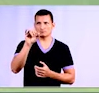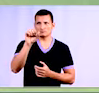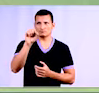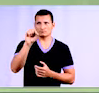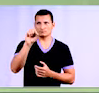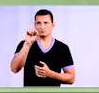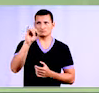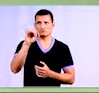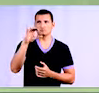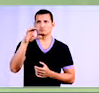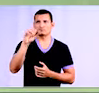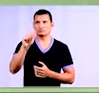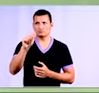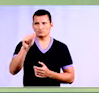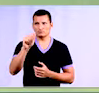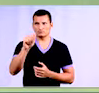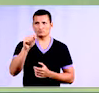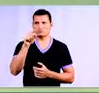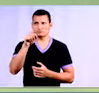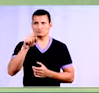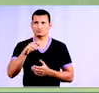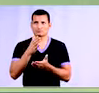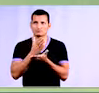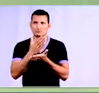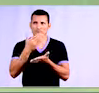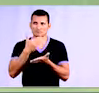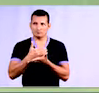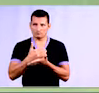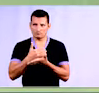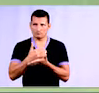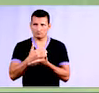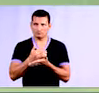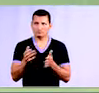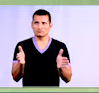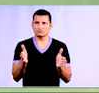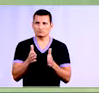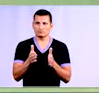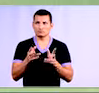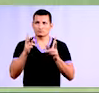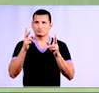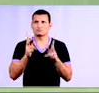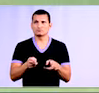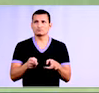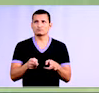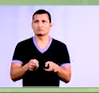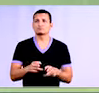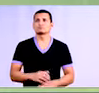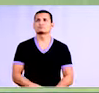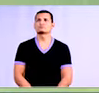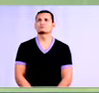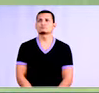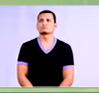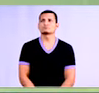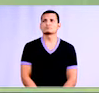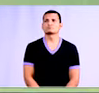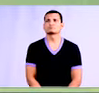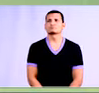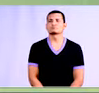memória física, ela é dividida em blocos de tamanho fixo. Foi o que o professor mencionou.